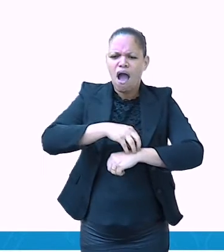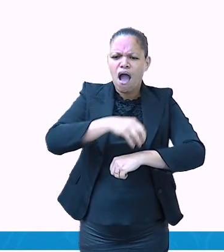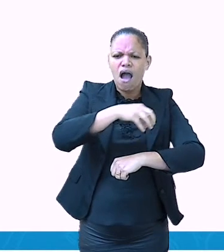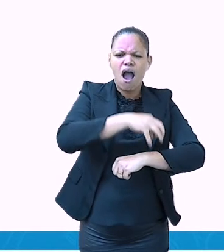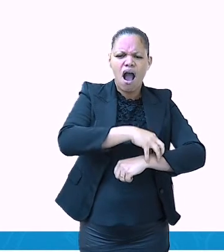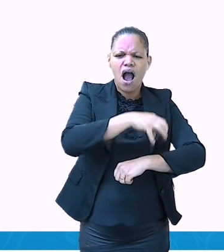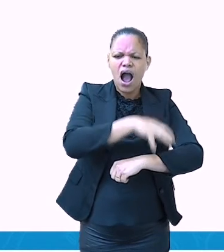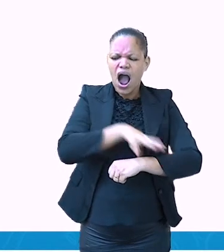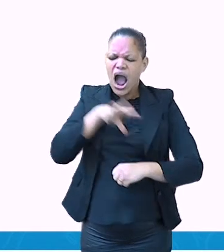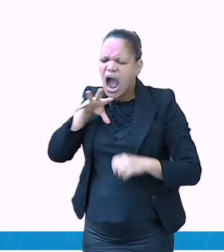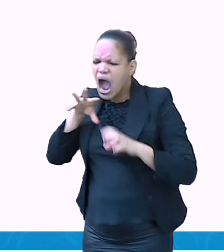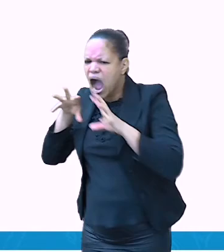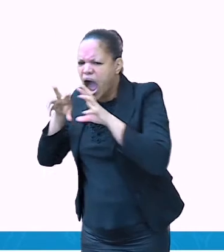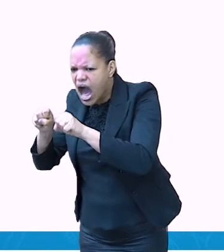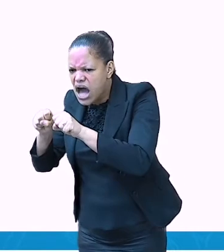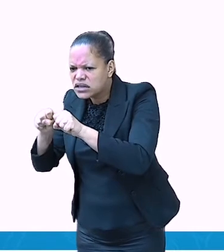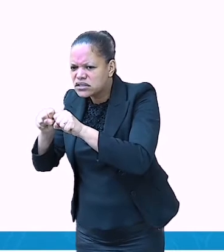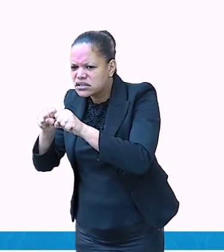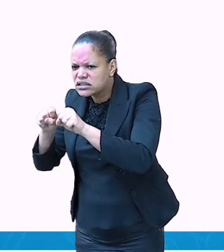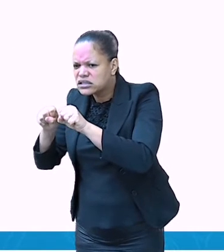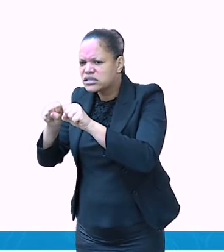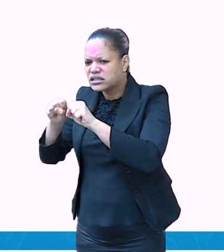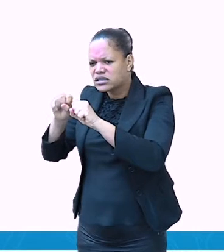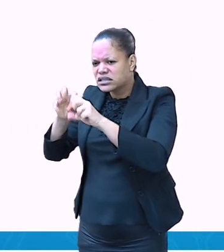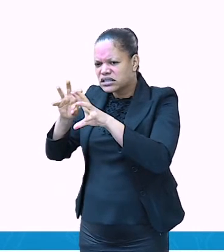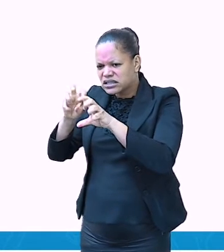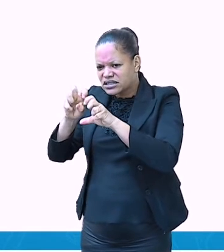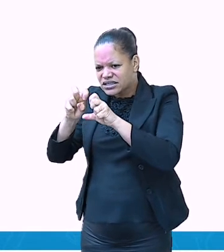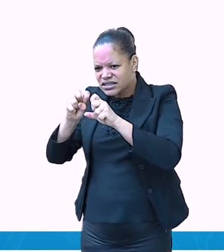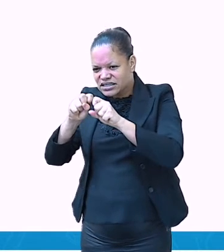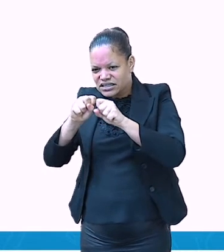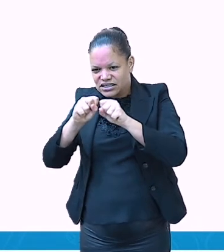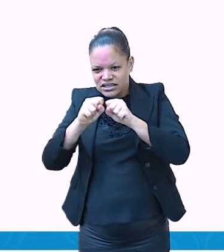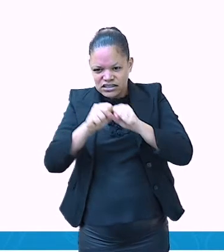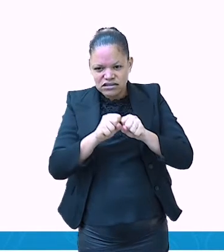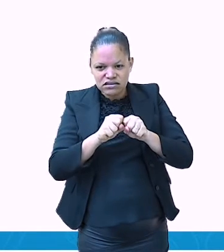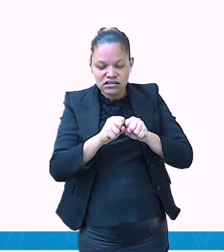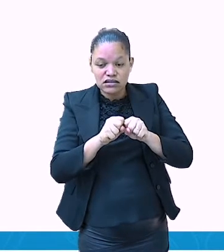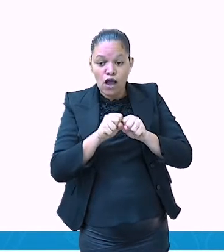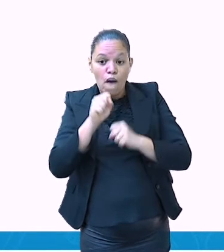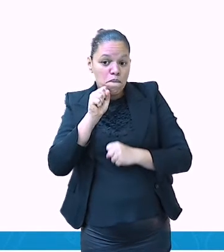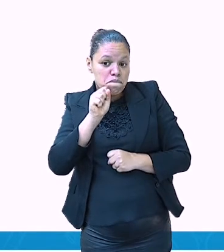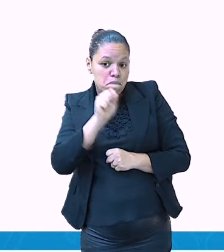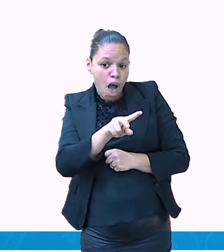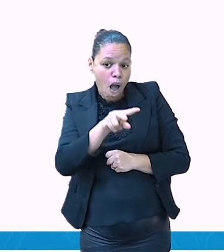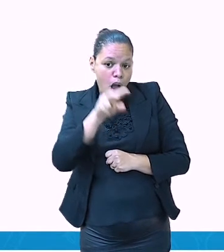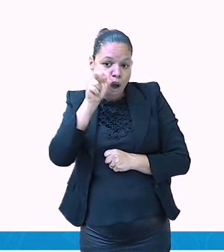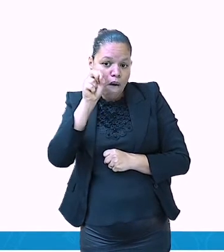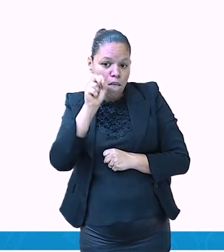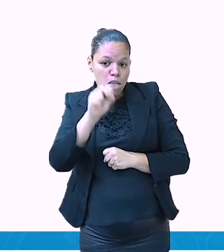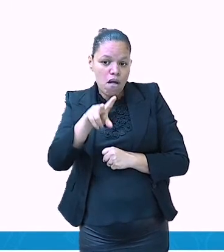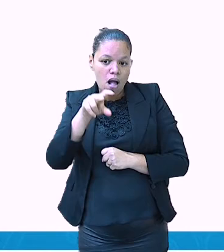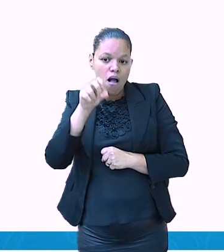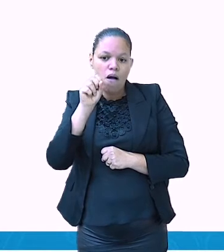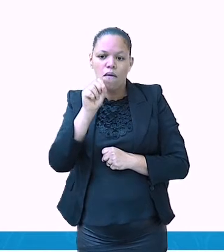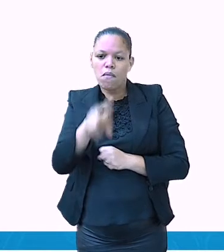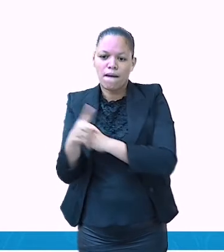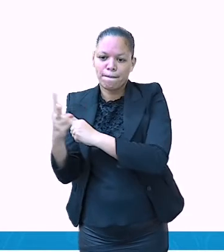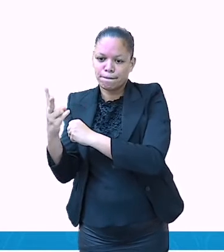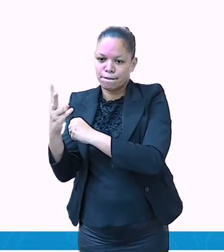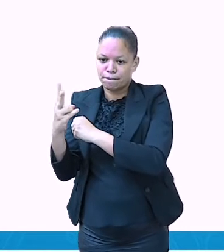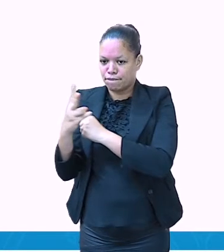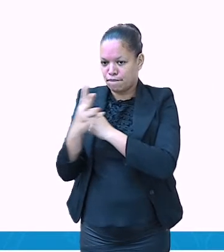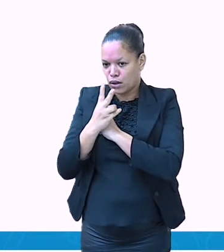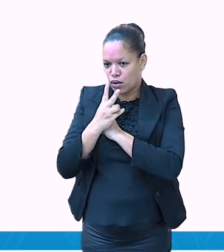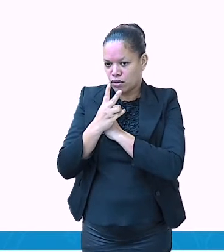e ele apertar, essa glândula vai explodir, liberando aí esse veneno dentro do cachorro.